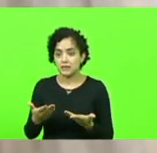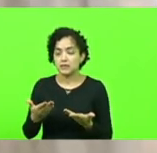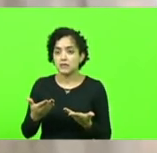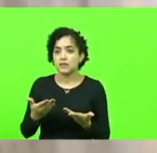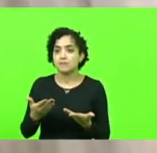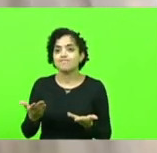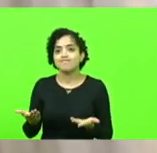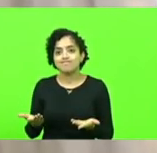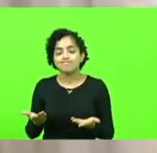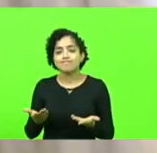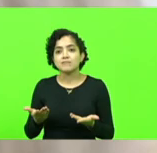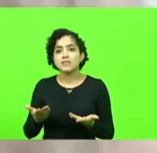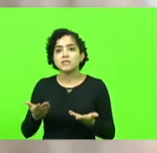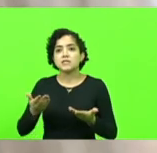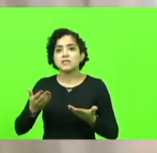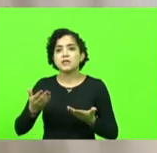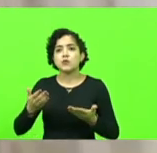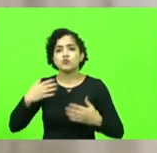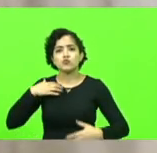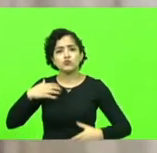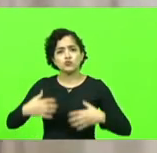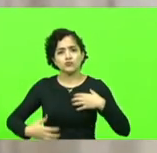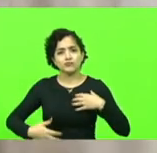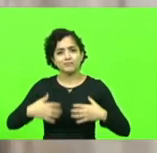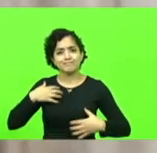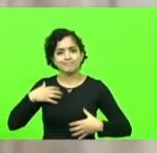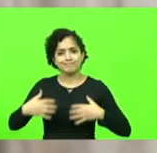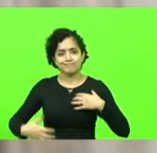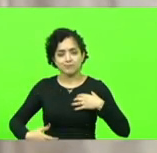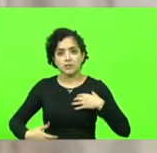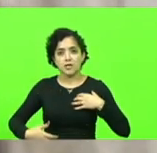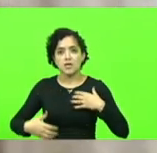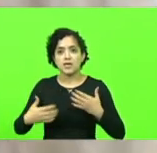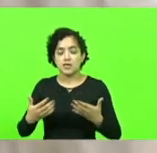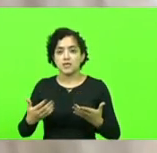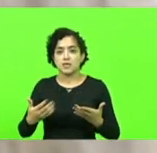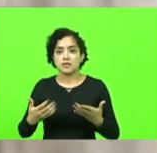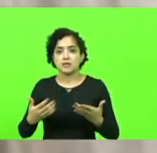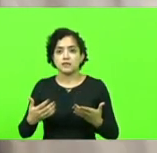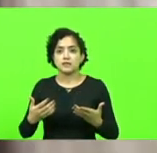totalmente sensoriais, eles têm um aspecto de